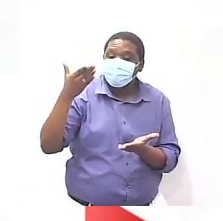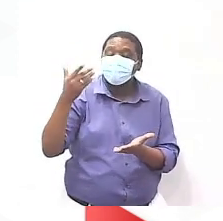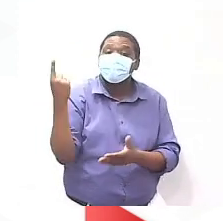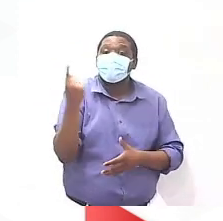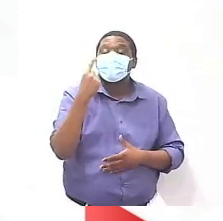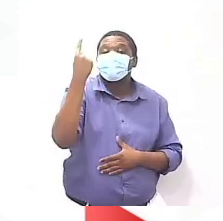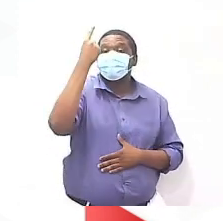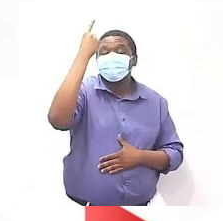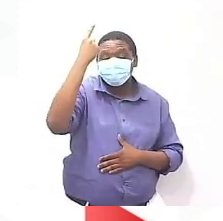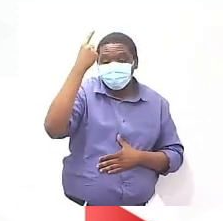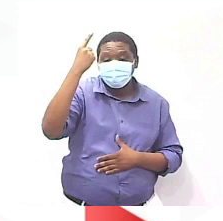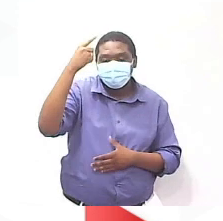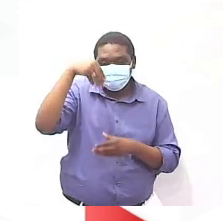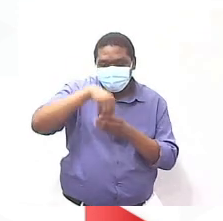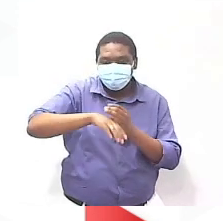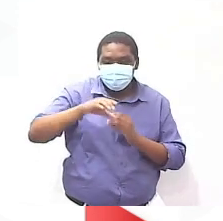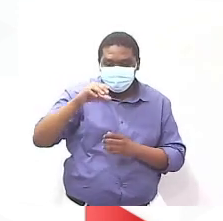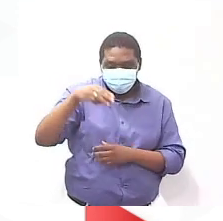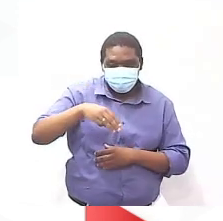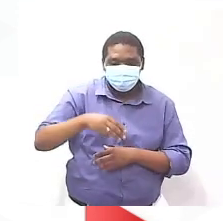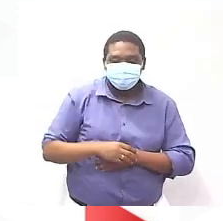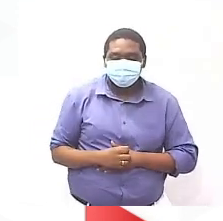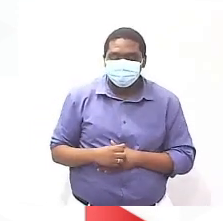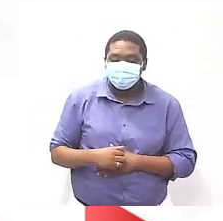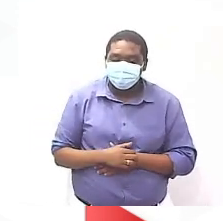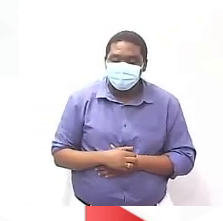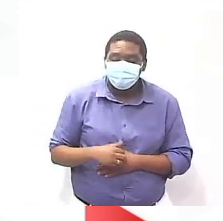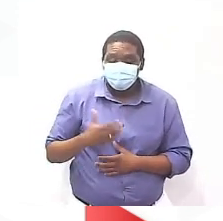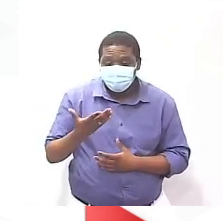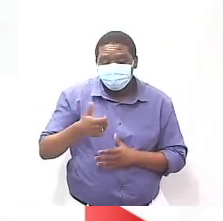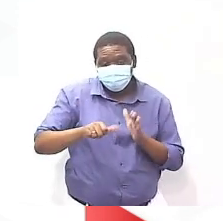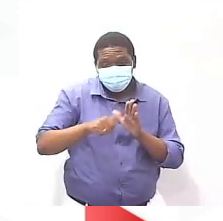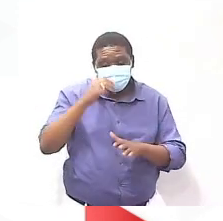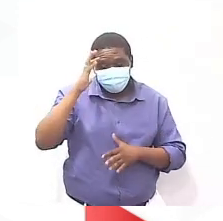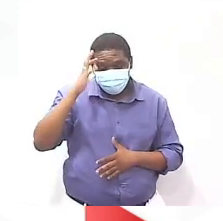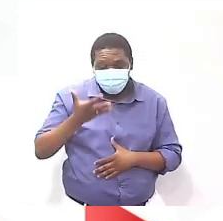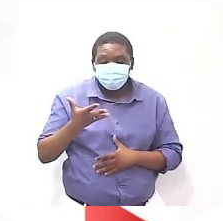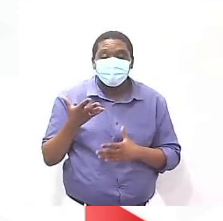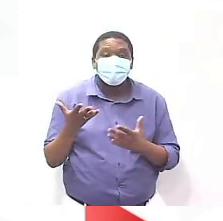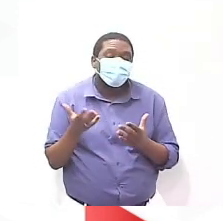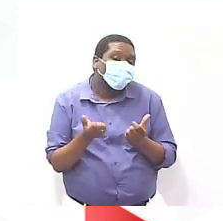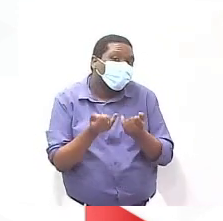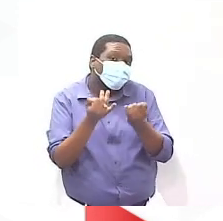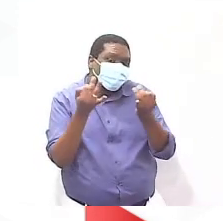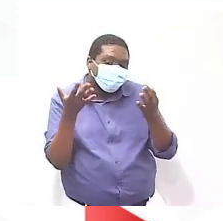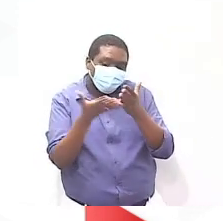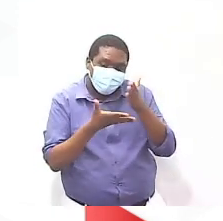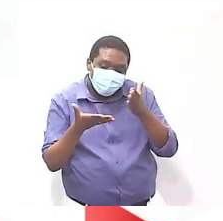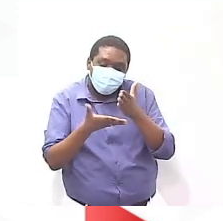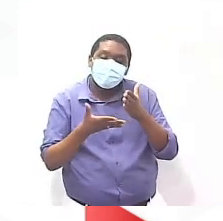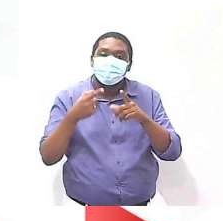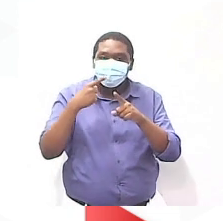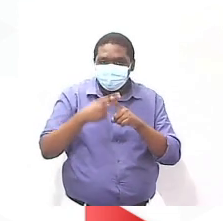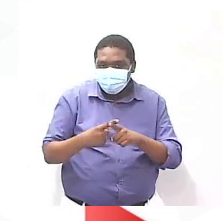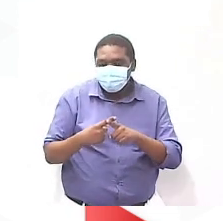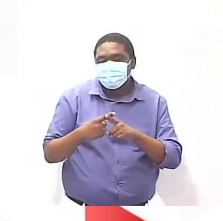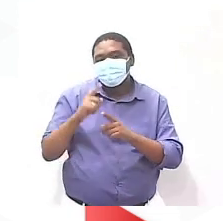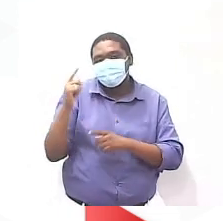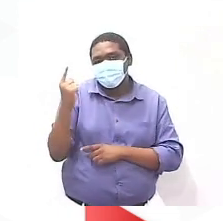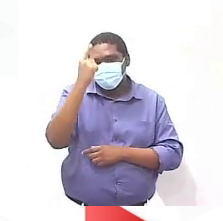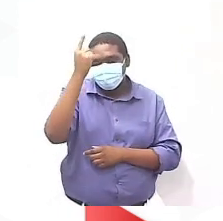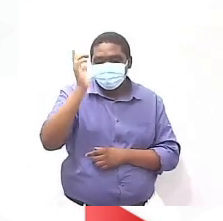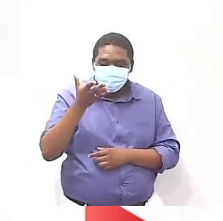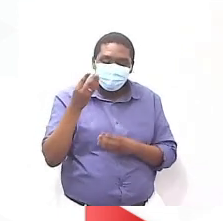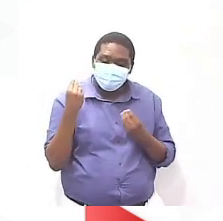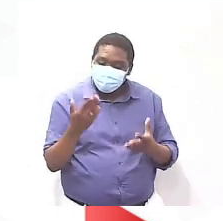a sua altura? Vamos calcular comigo? Primeiro para a resolução, volume do bloco, área da base vezes a altura. A área da base foi